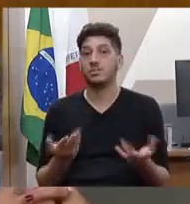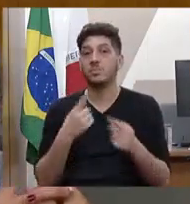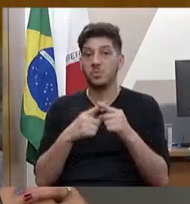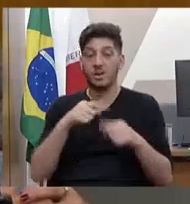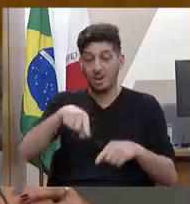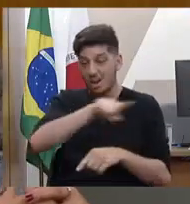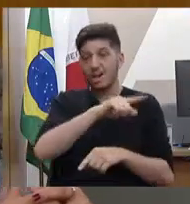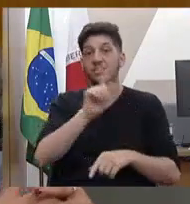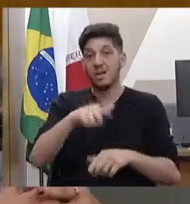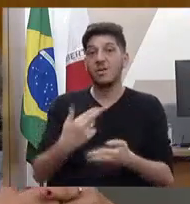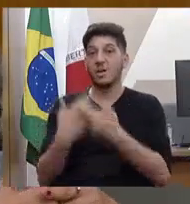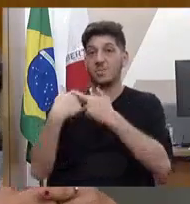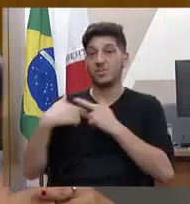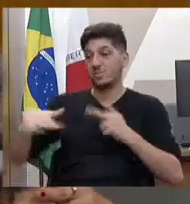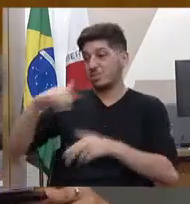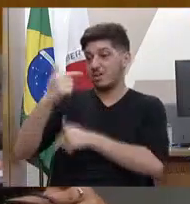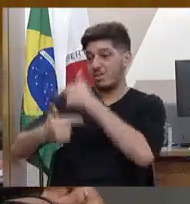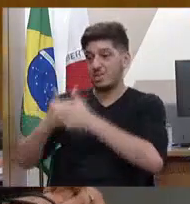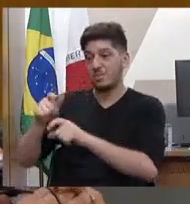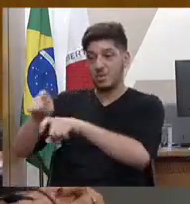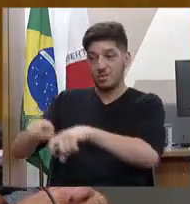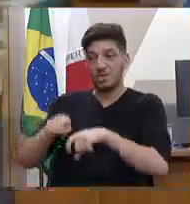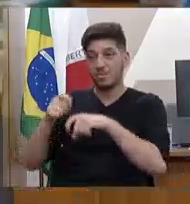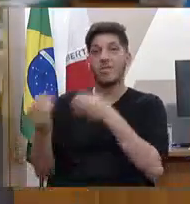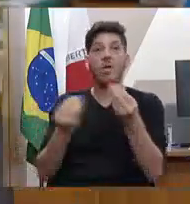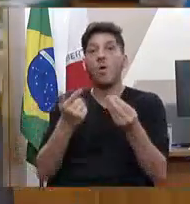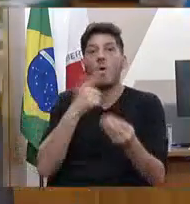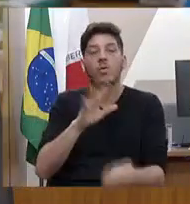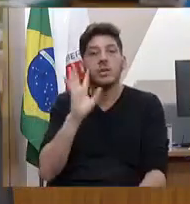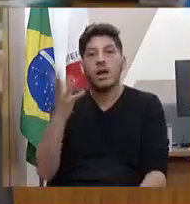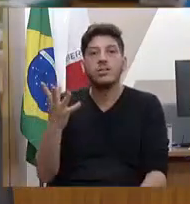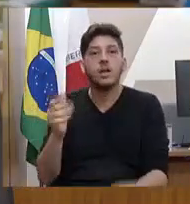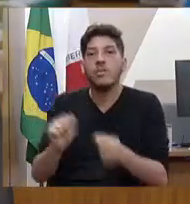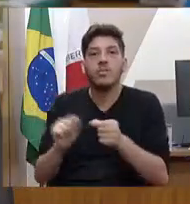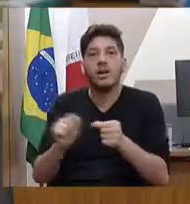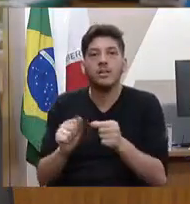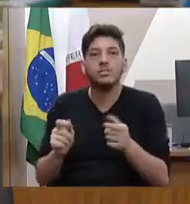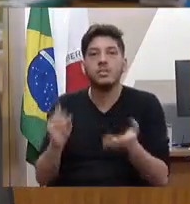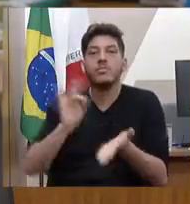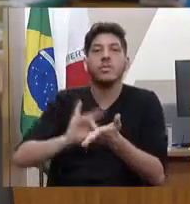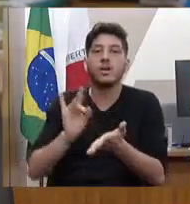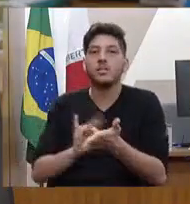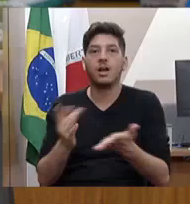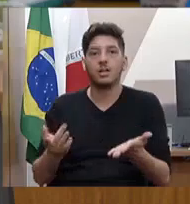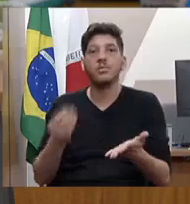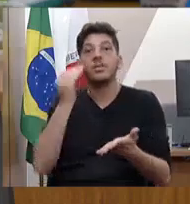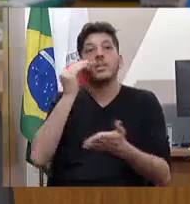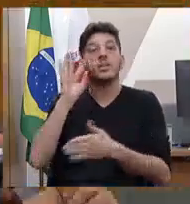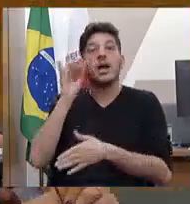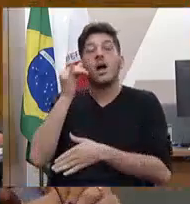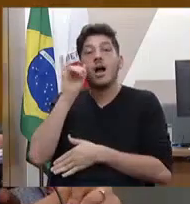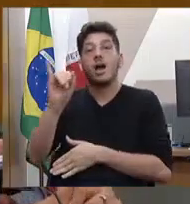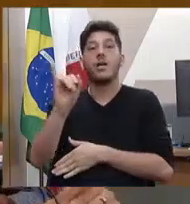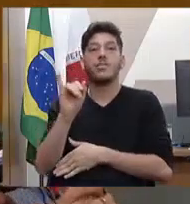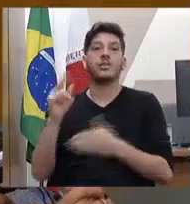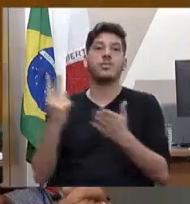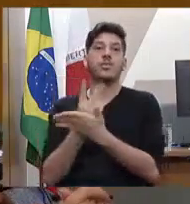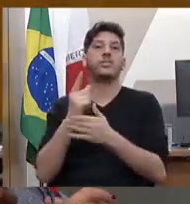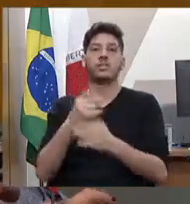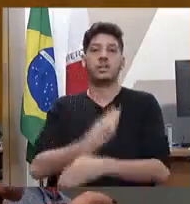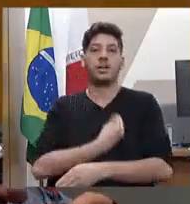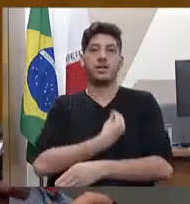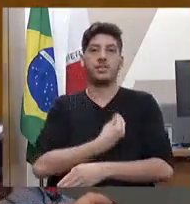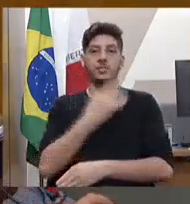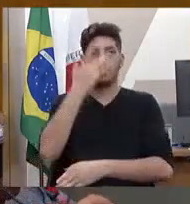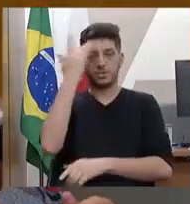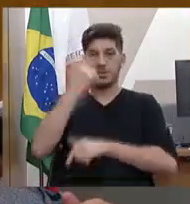Qual o que que eles pode estar fazendo É de fato de forma muito mais concreta para evitar que isso aconteça na vida dos